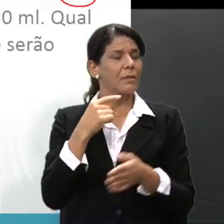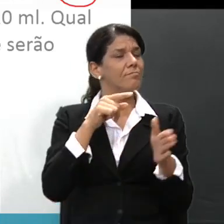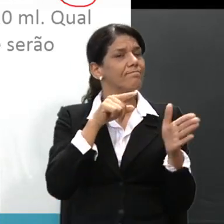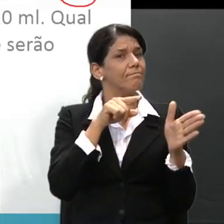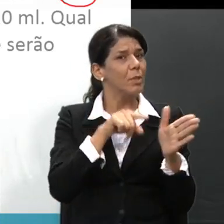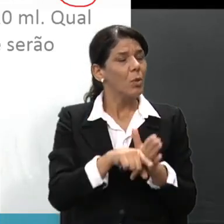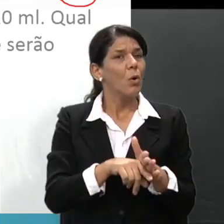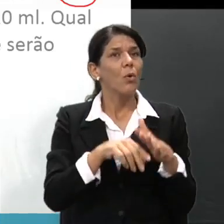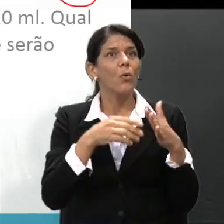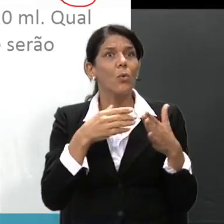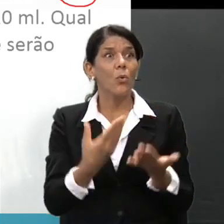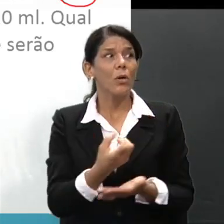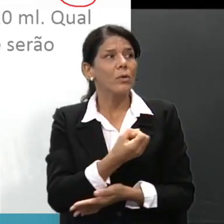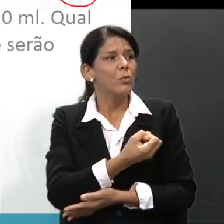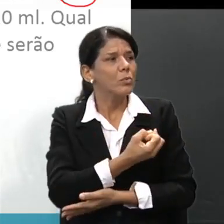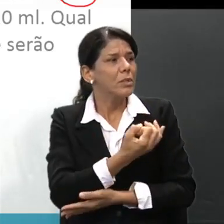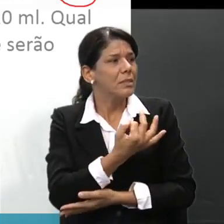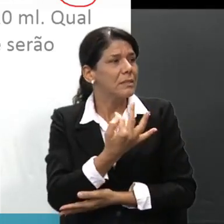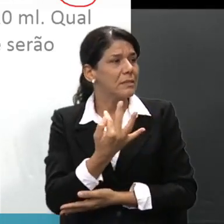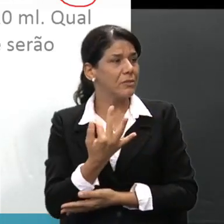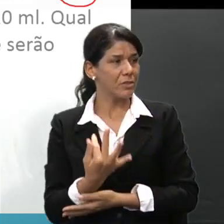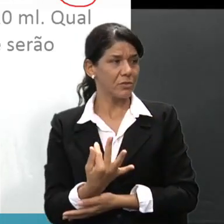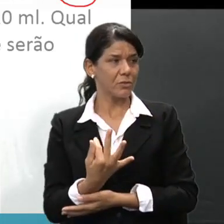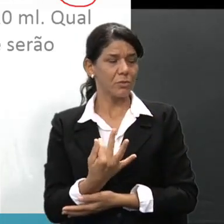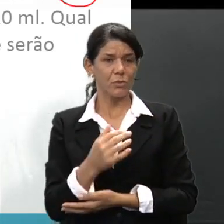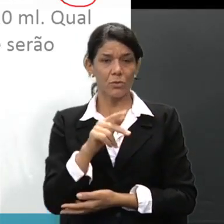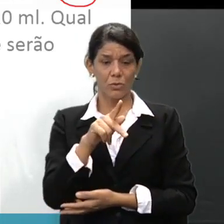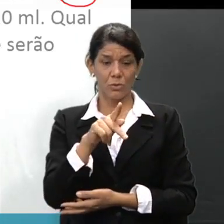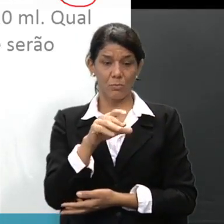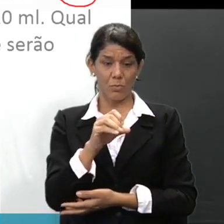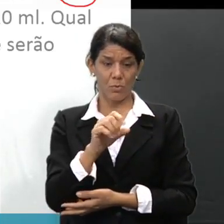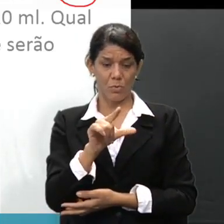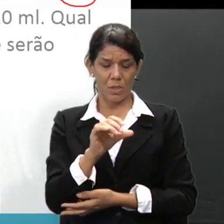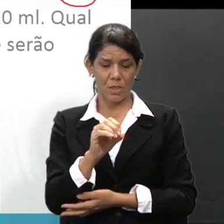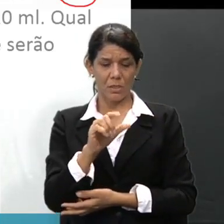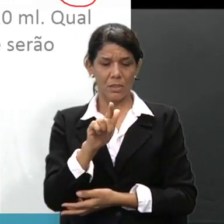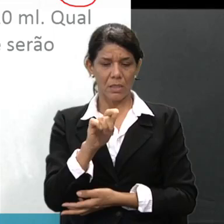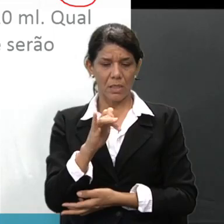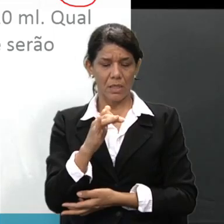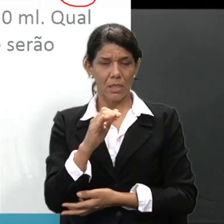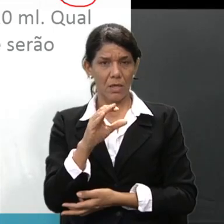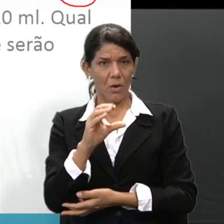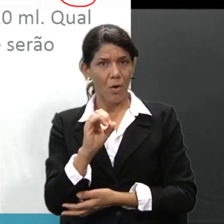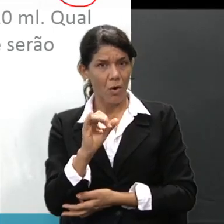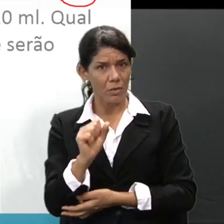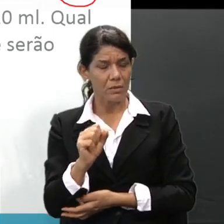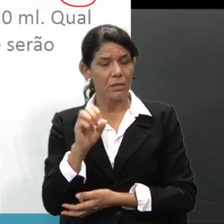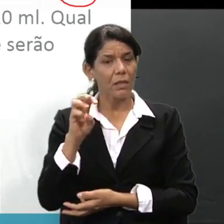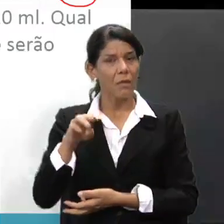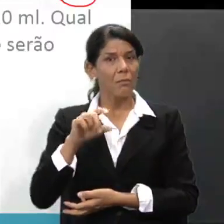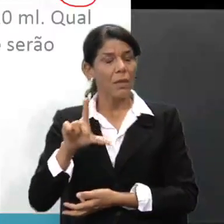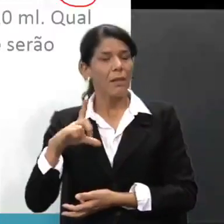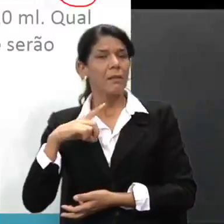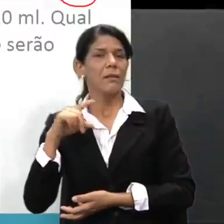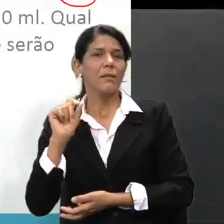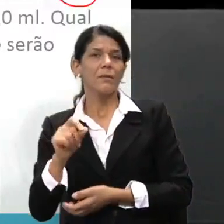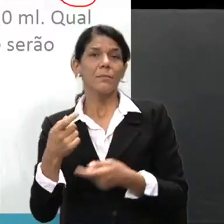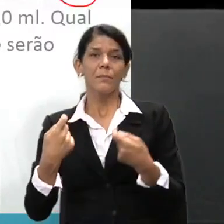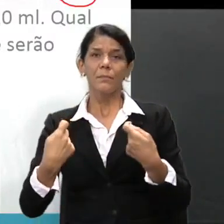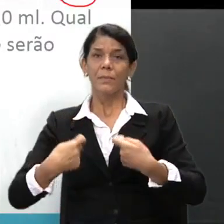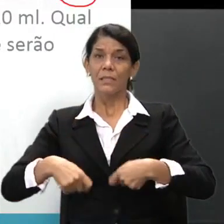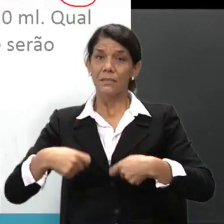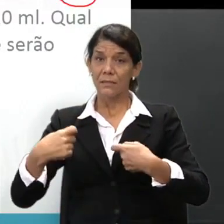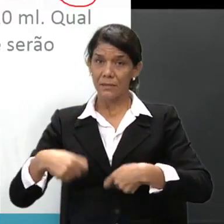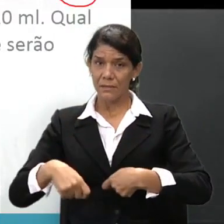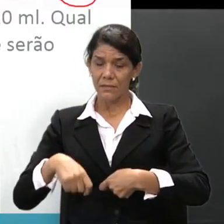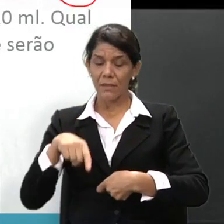é: qual a quantidade de ampolas de glicose, ou então em ml, que serão